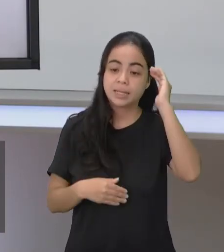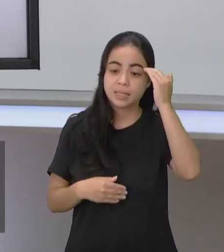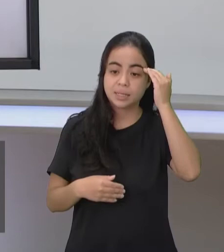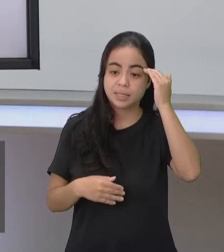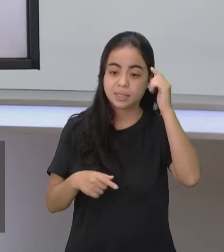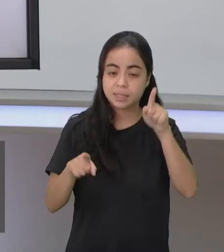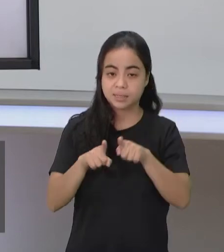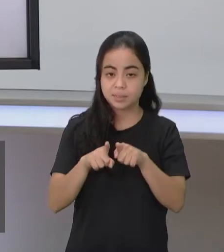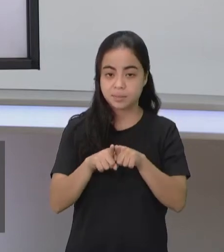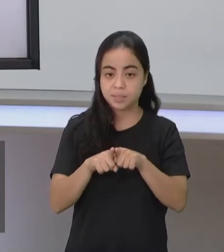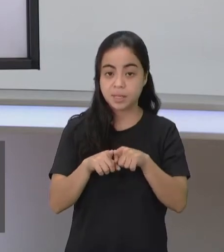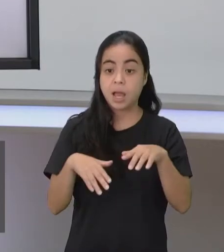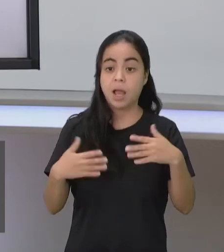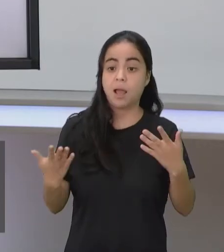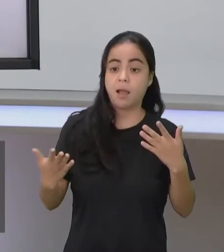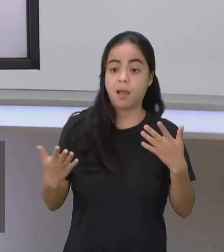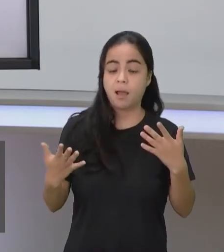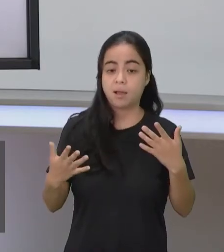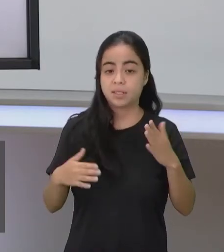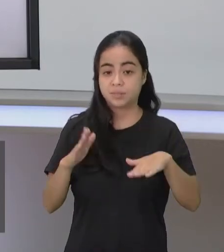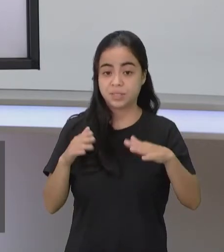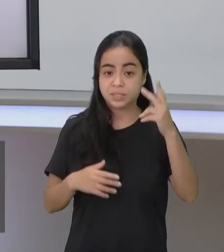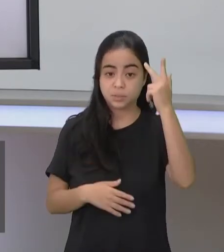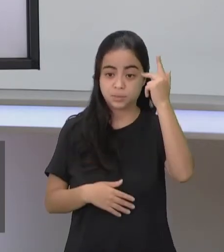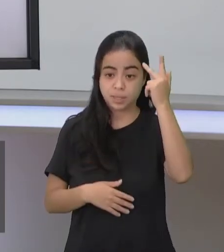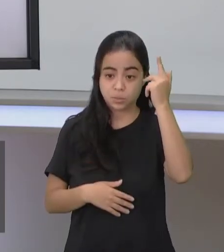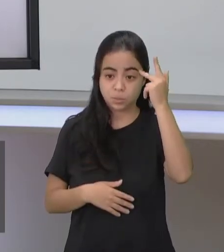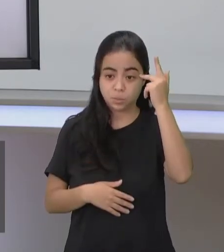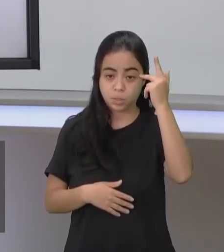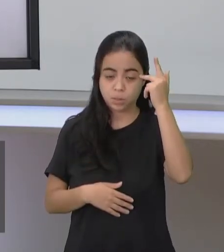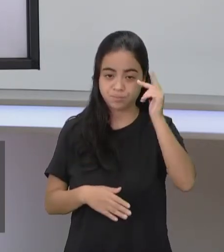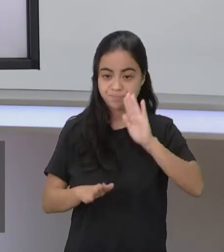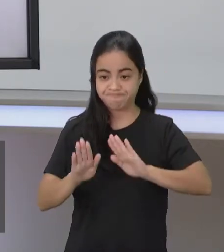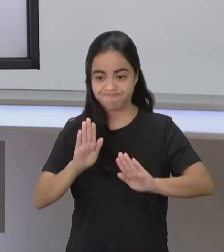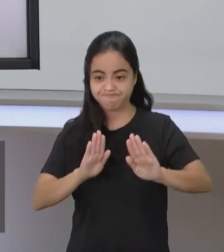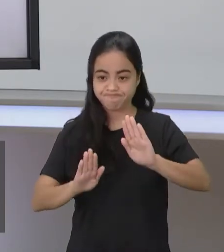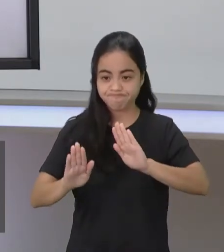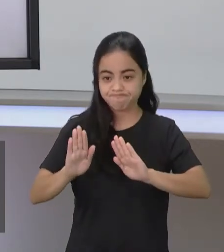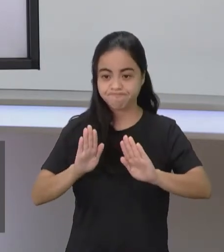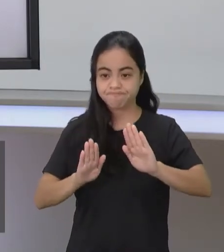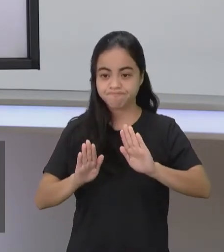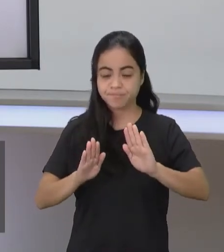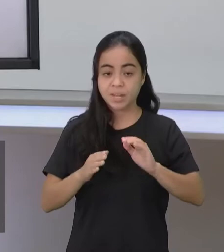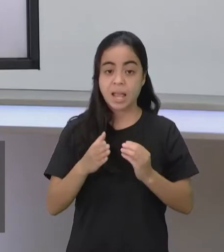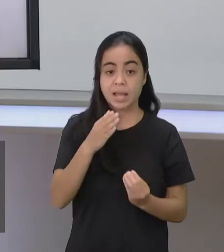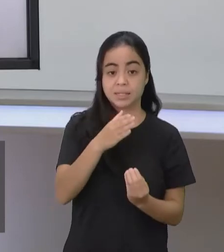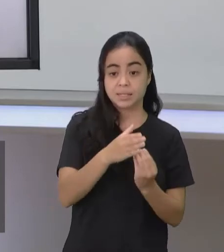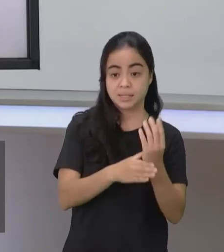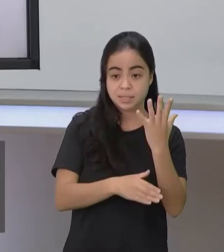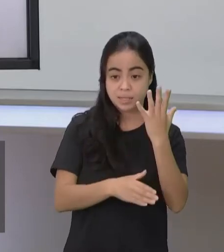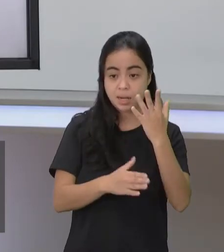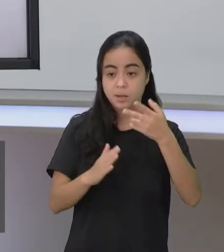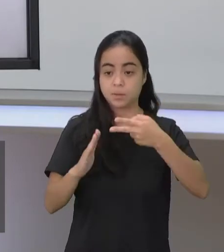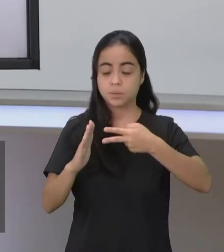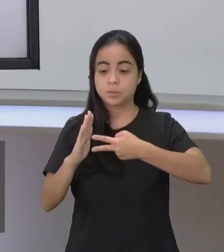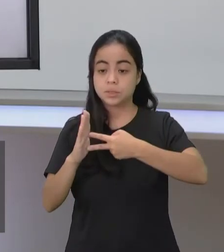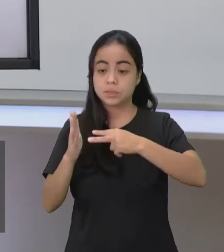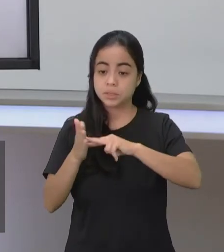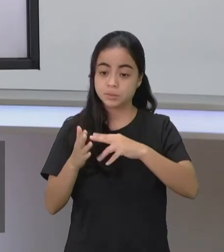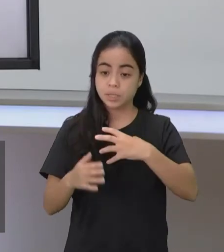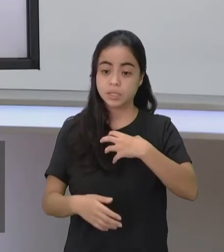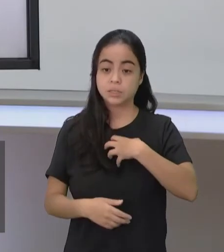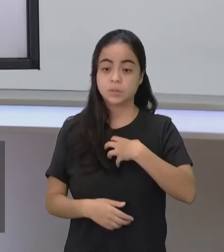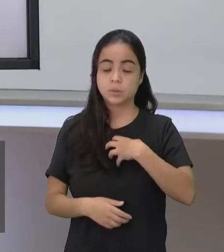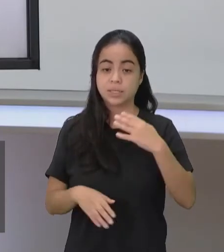que essa questão de, as coisas são naturalmente assim, não, a gente, na verdade, criou esses rituais, esses significados, todas essas